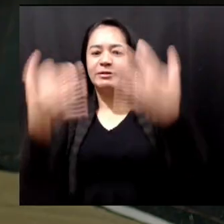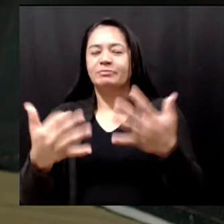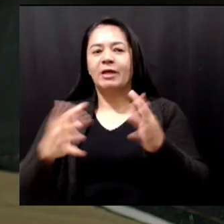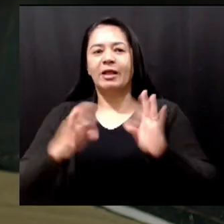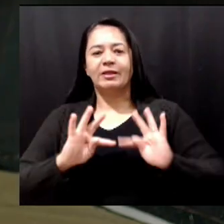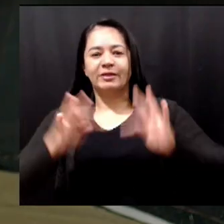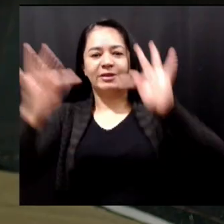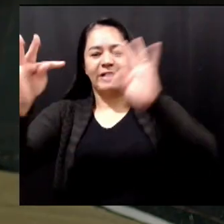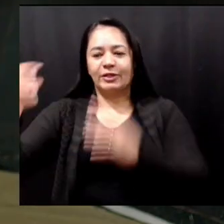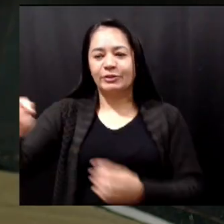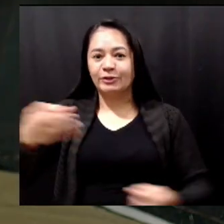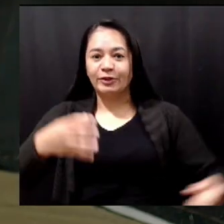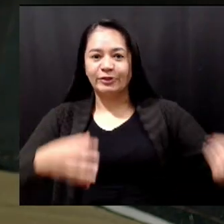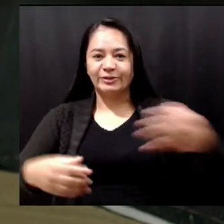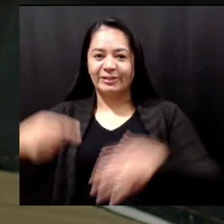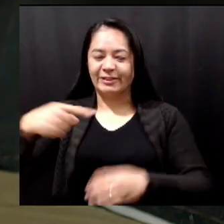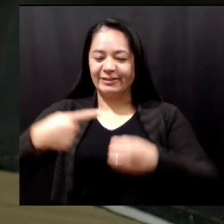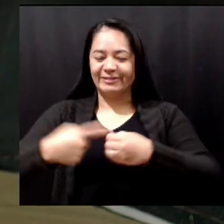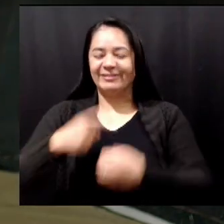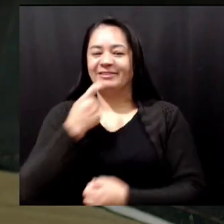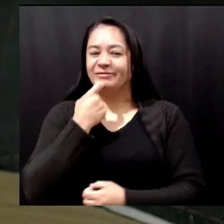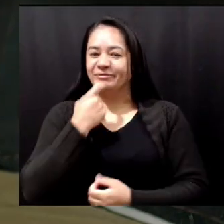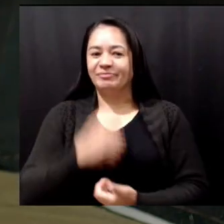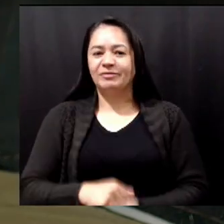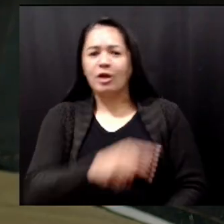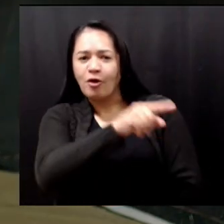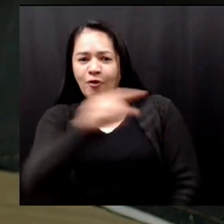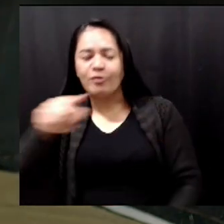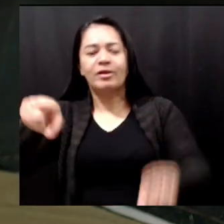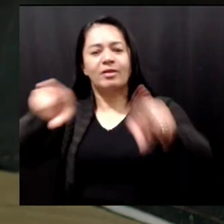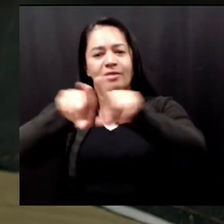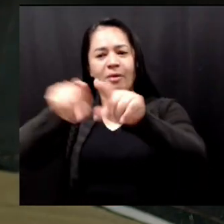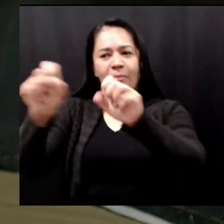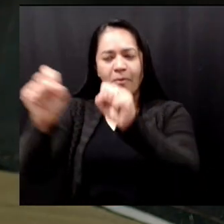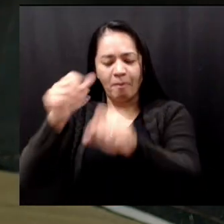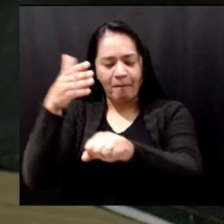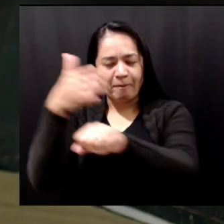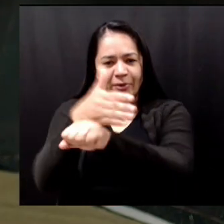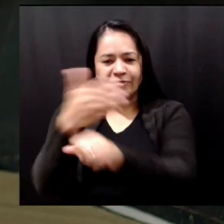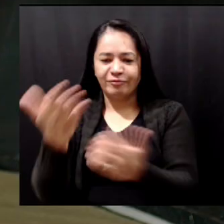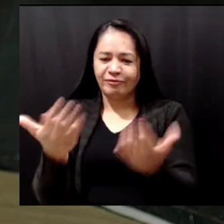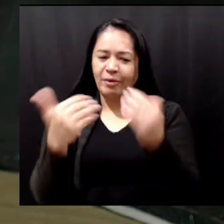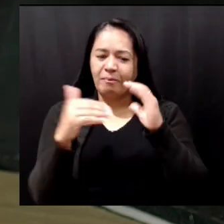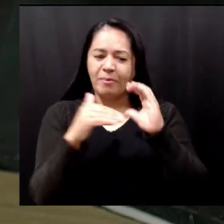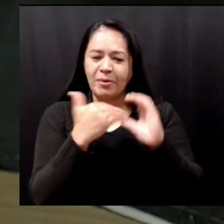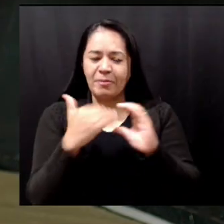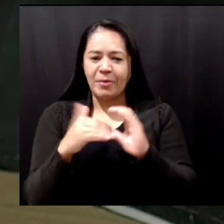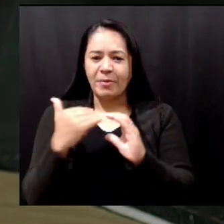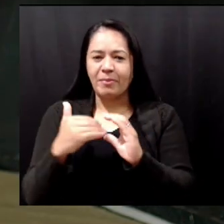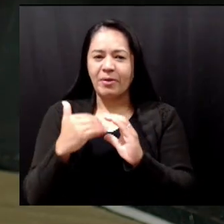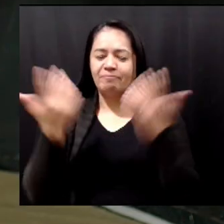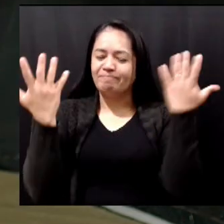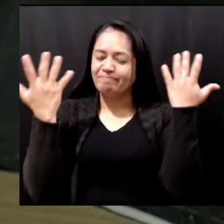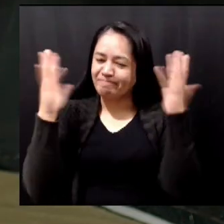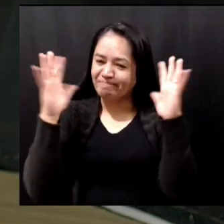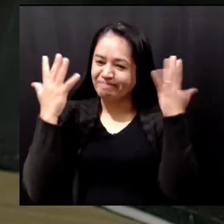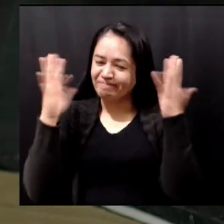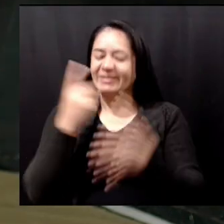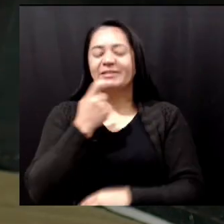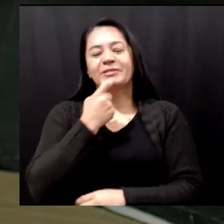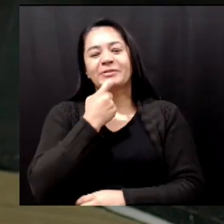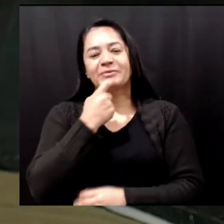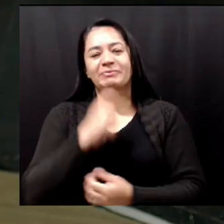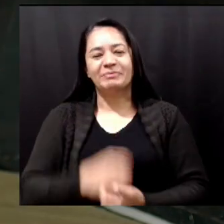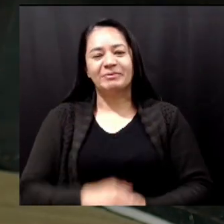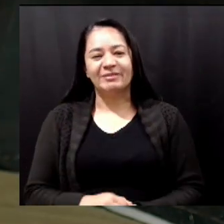aqui na cidade de Campinas. E você também pode participar com a gente, envie sua mensagem, dê parabéns para a cidade de Campinas, conte